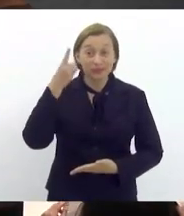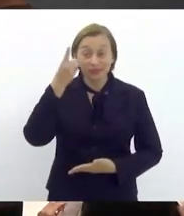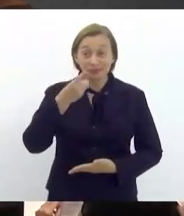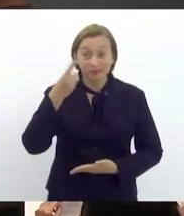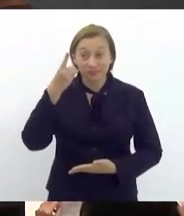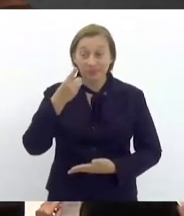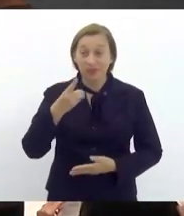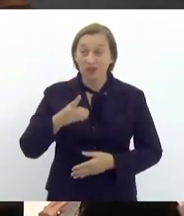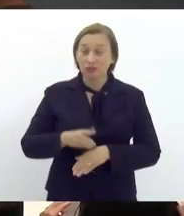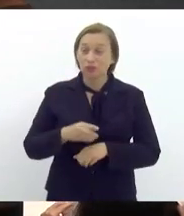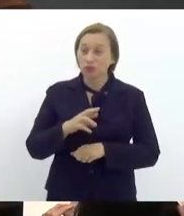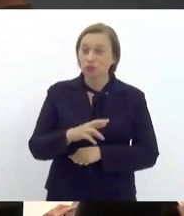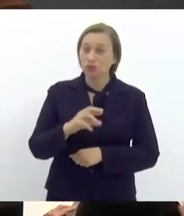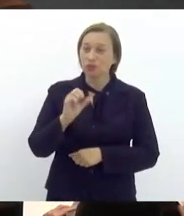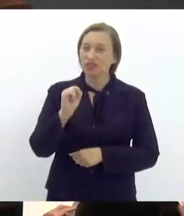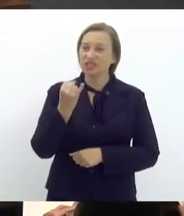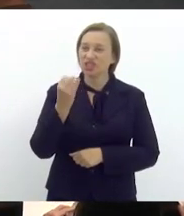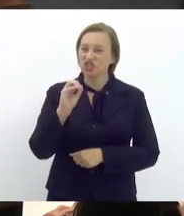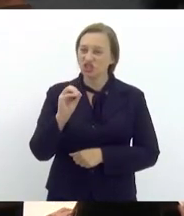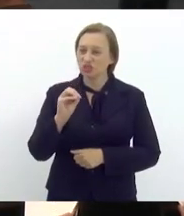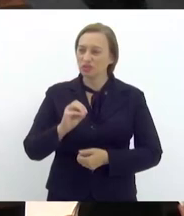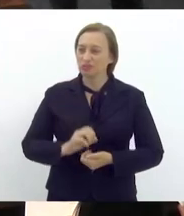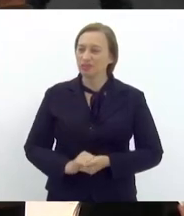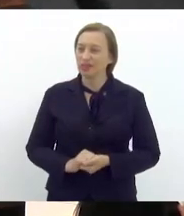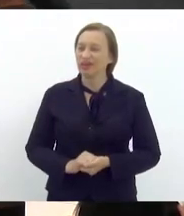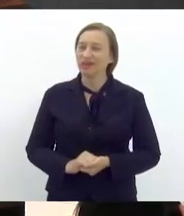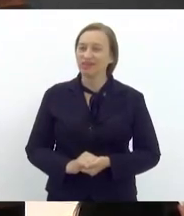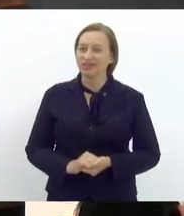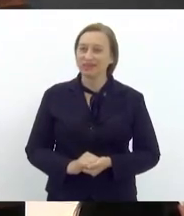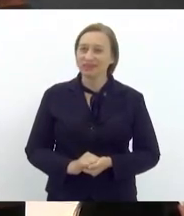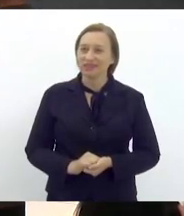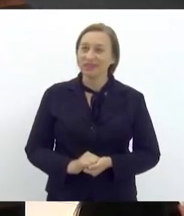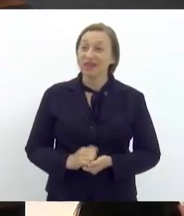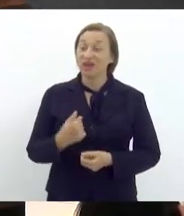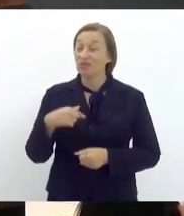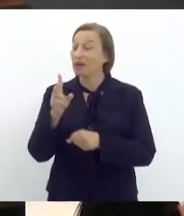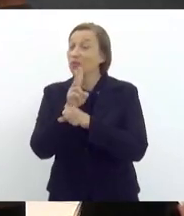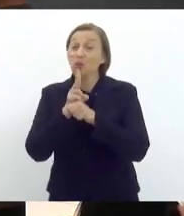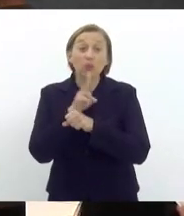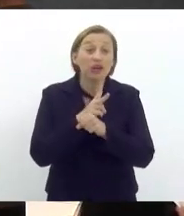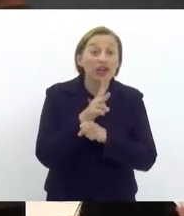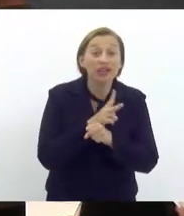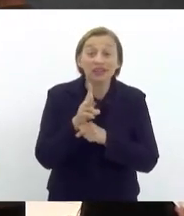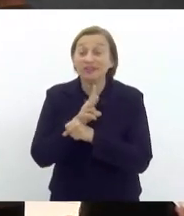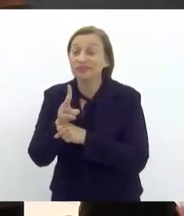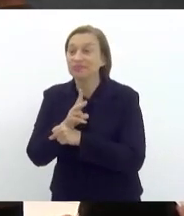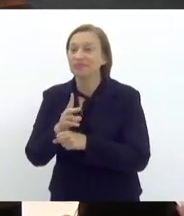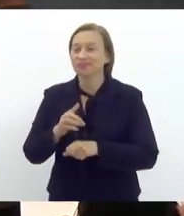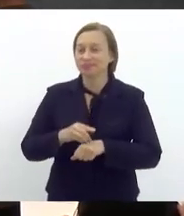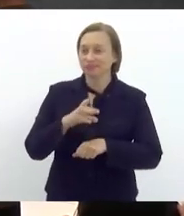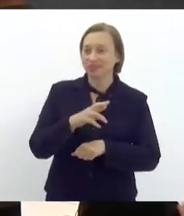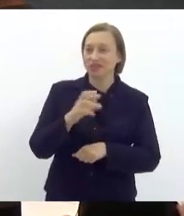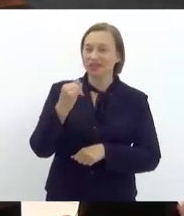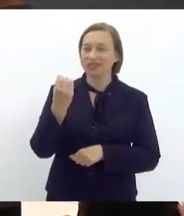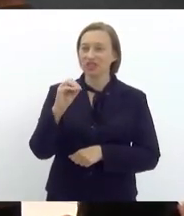doutor Serginho está eu estou te procurando deputado doutor Serginho por favor